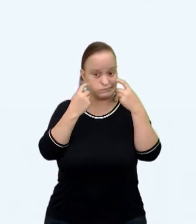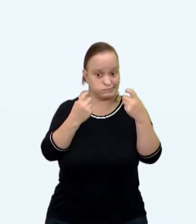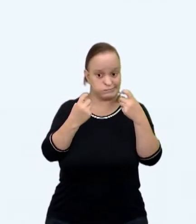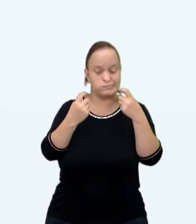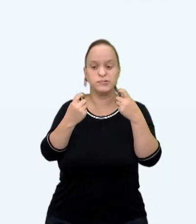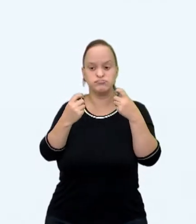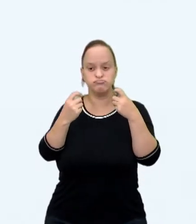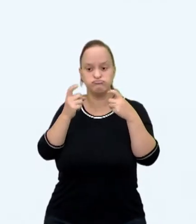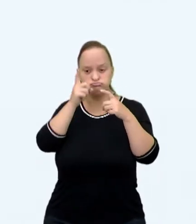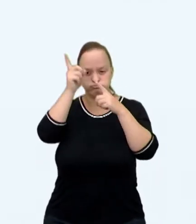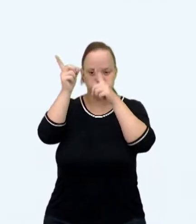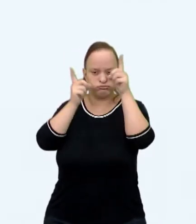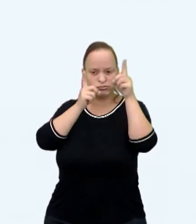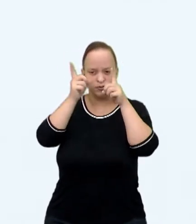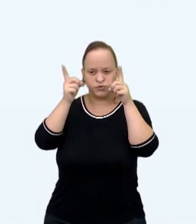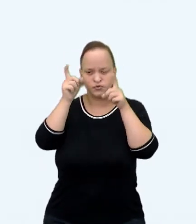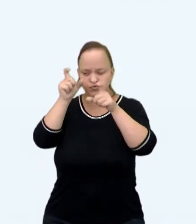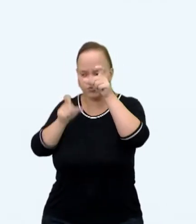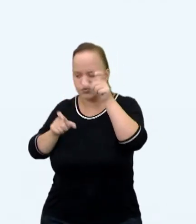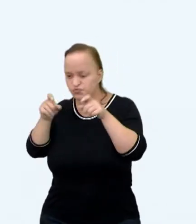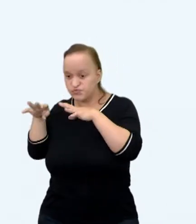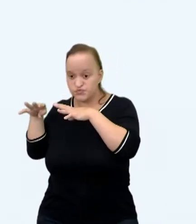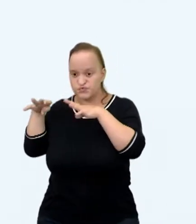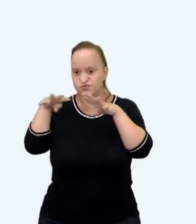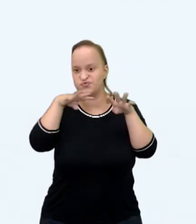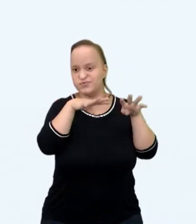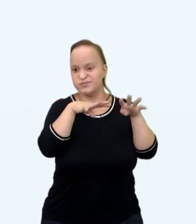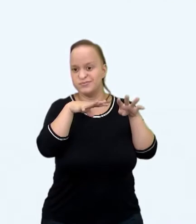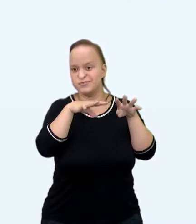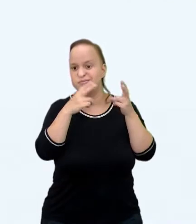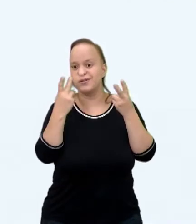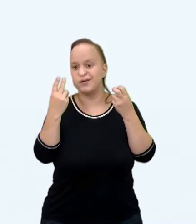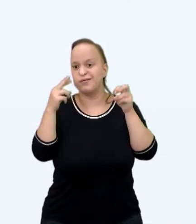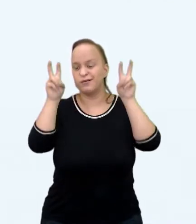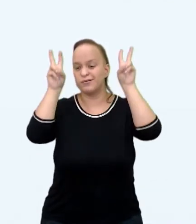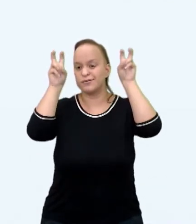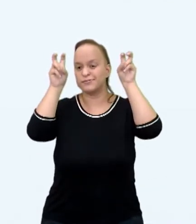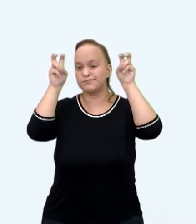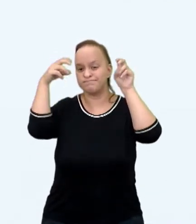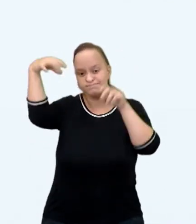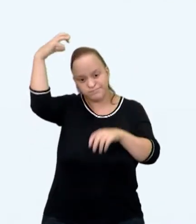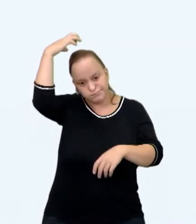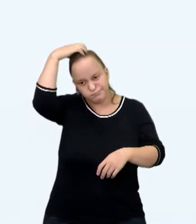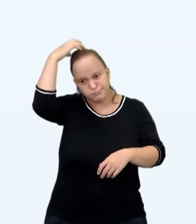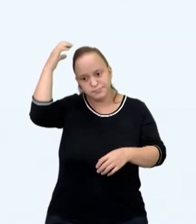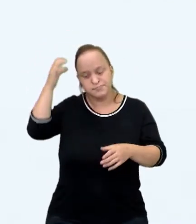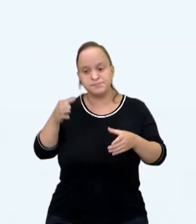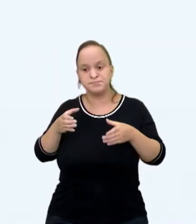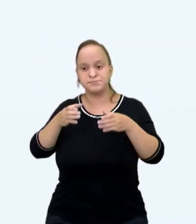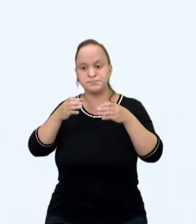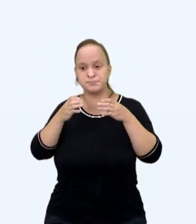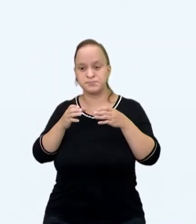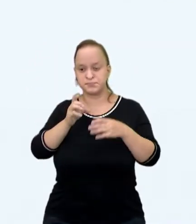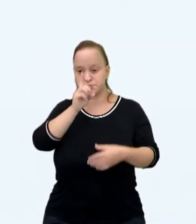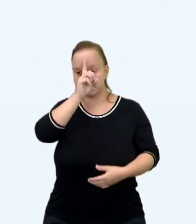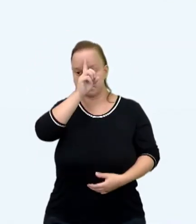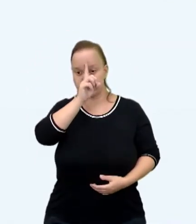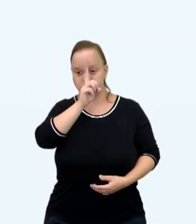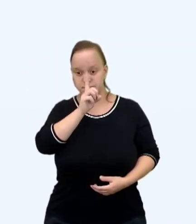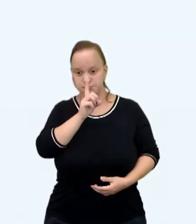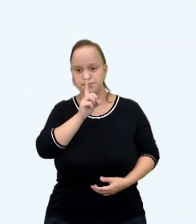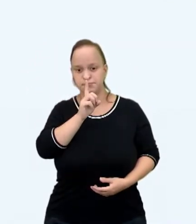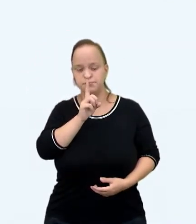chamando a atenção das pessoas, assim como o título O rei melão. A primeira frase faz uma